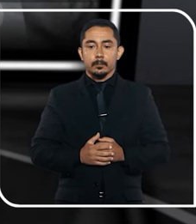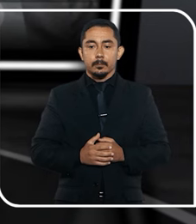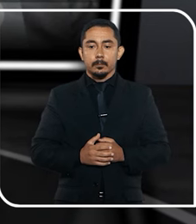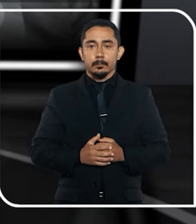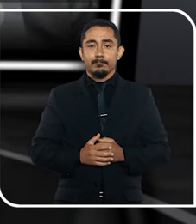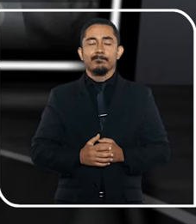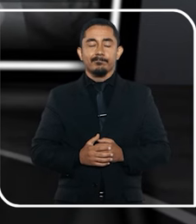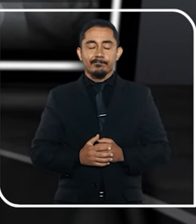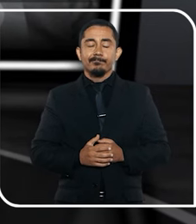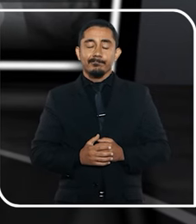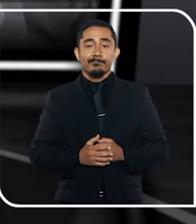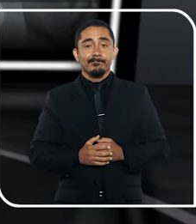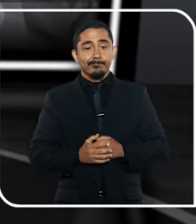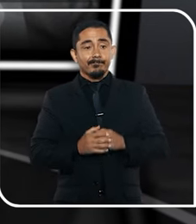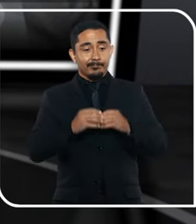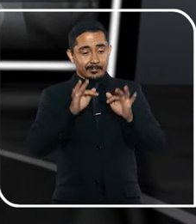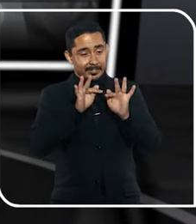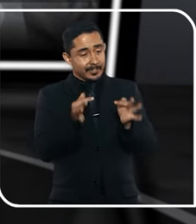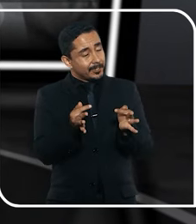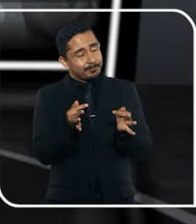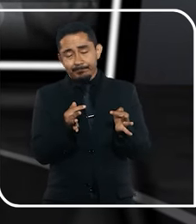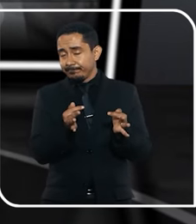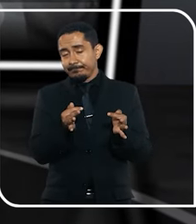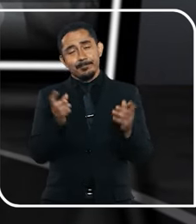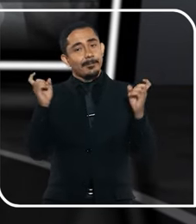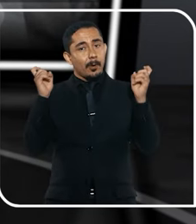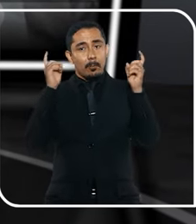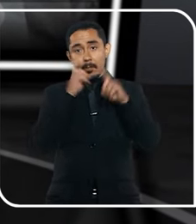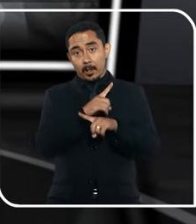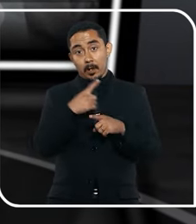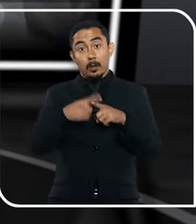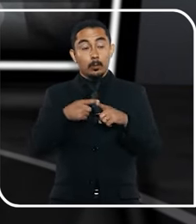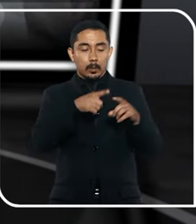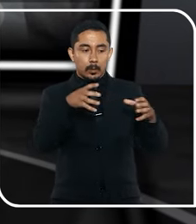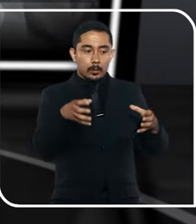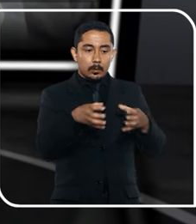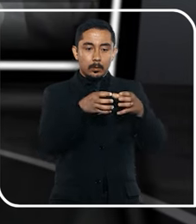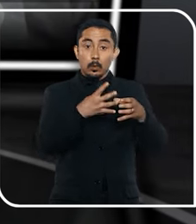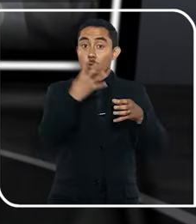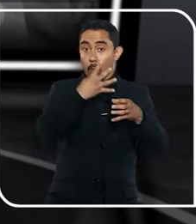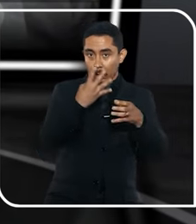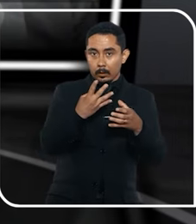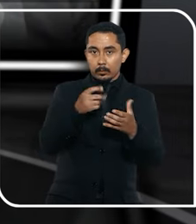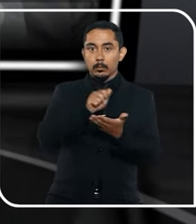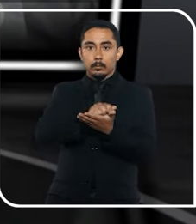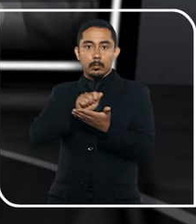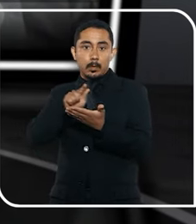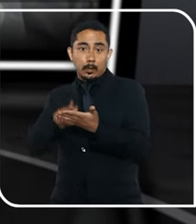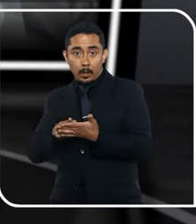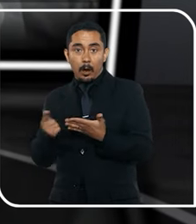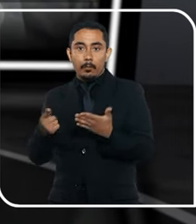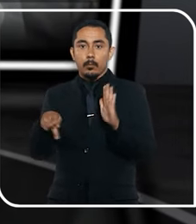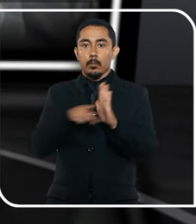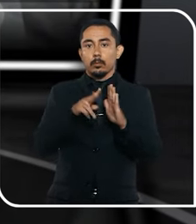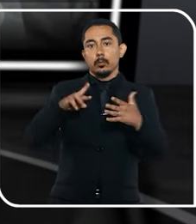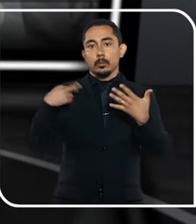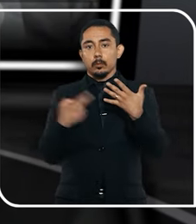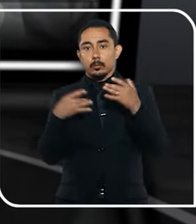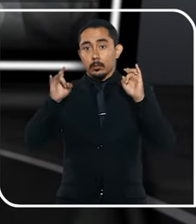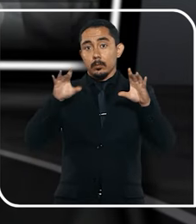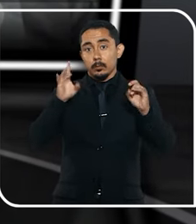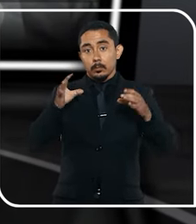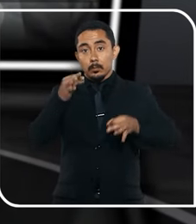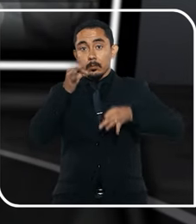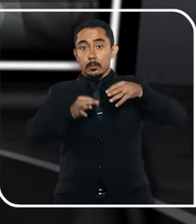Olha, não foi simples, não, porque ele foi parar na quarta turma com um agravo, né, um recurso especial, que